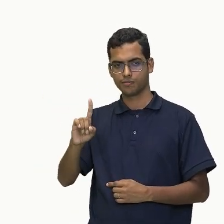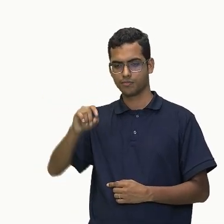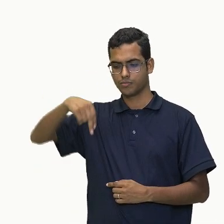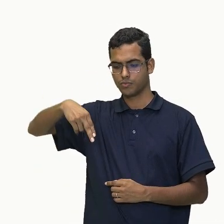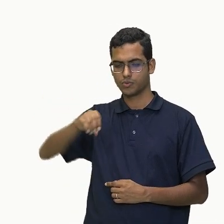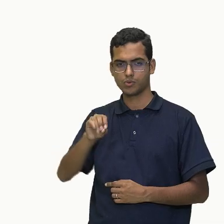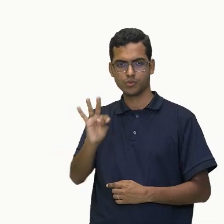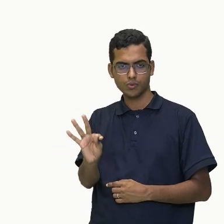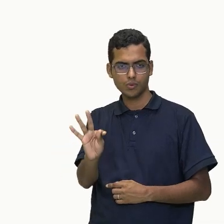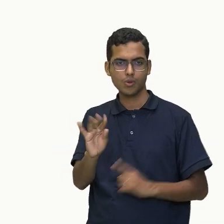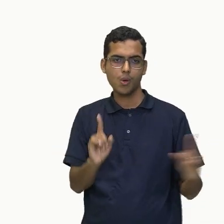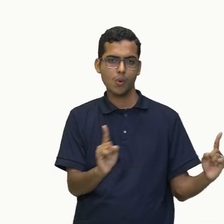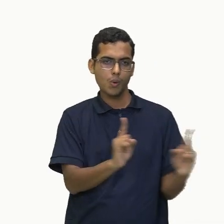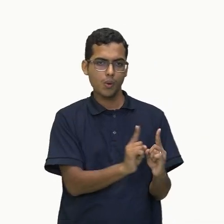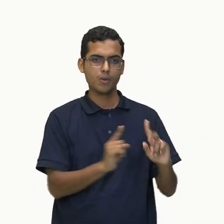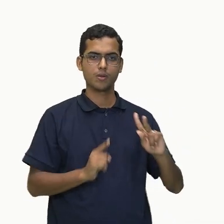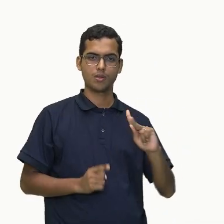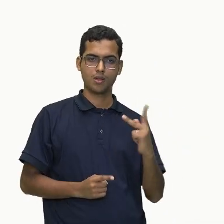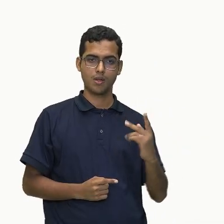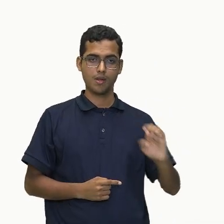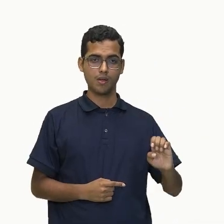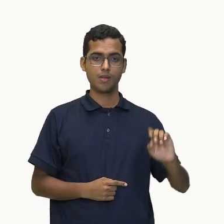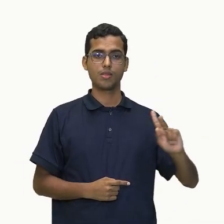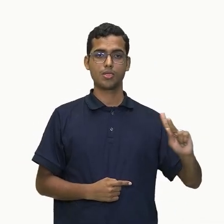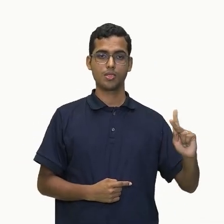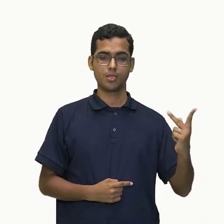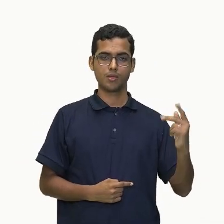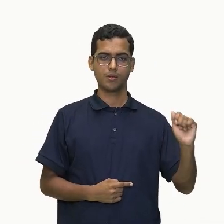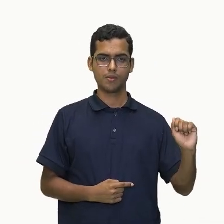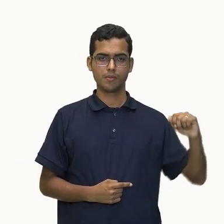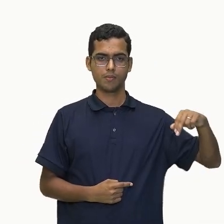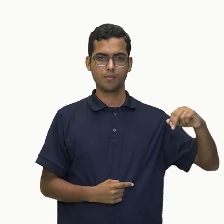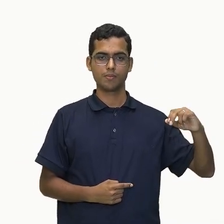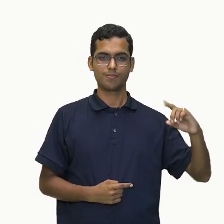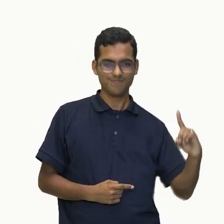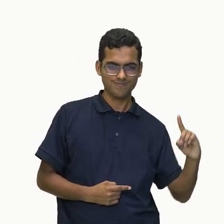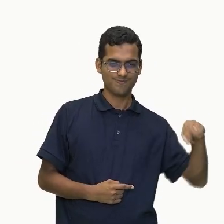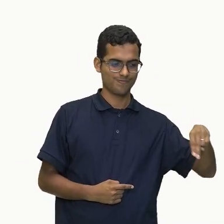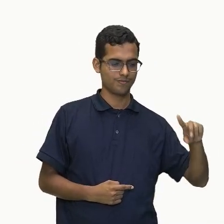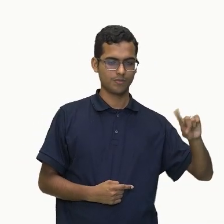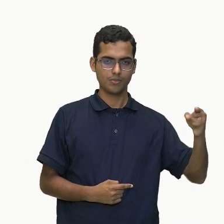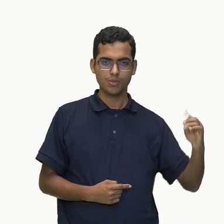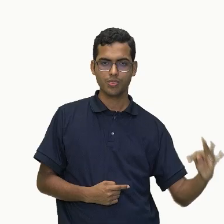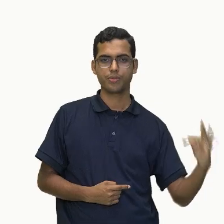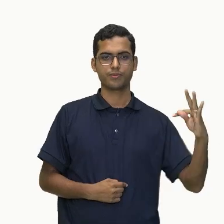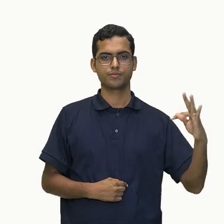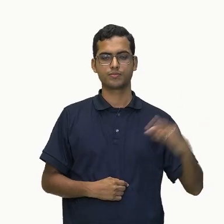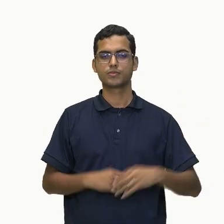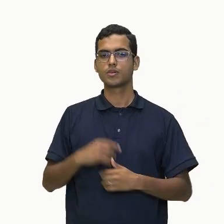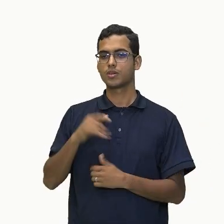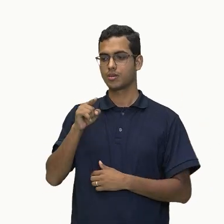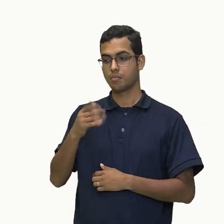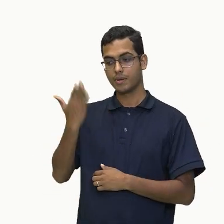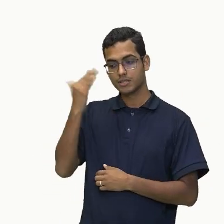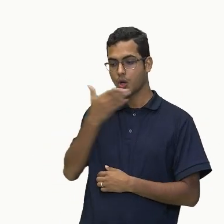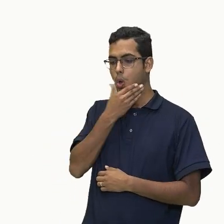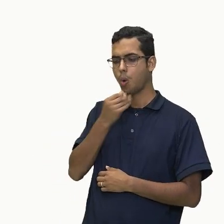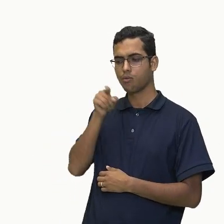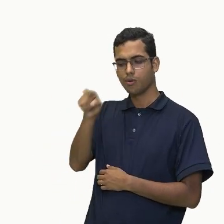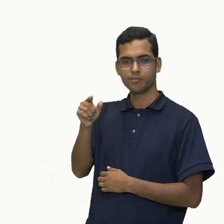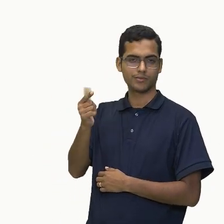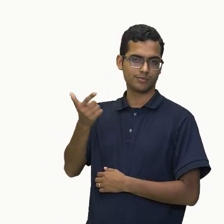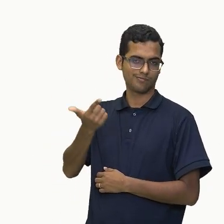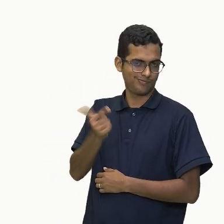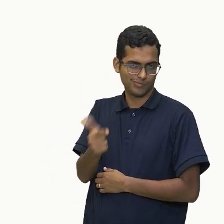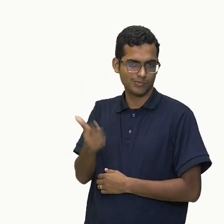hadn't, hadn't, que aqui já é o passado. Ele não tinha, né? E she cannot, ela não